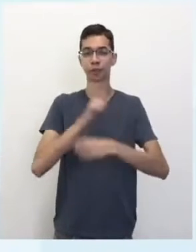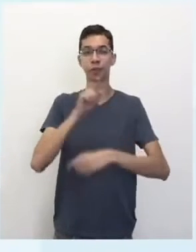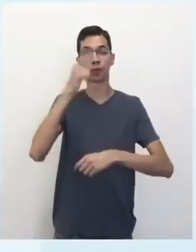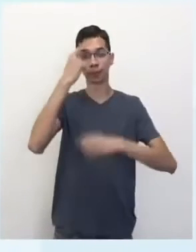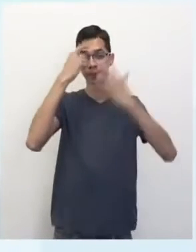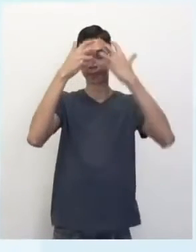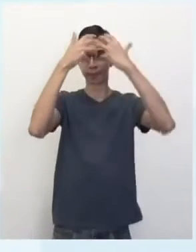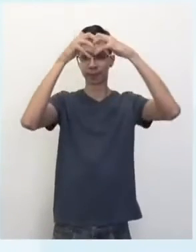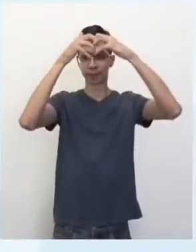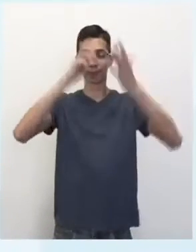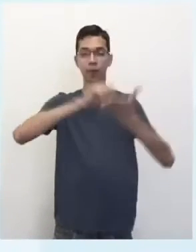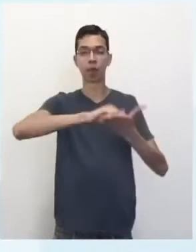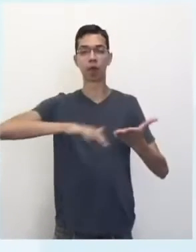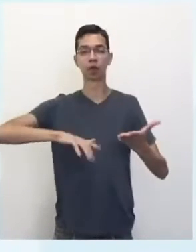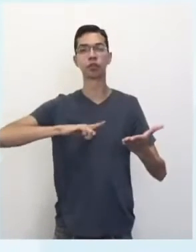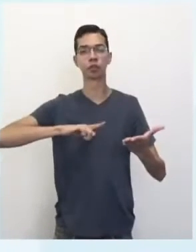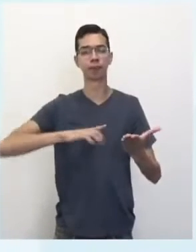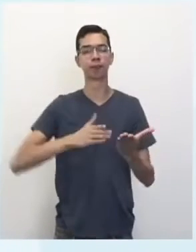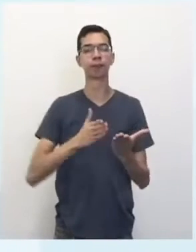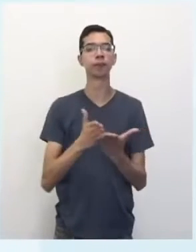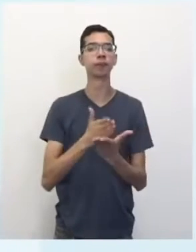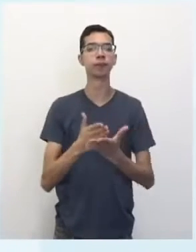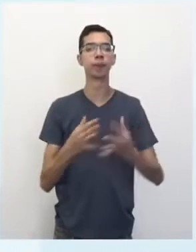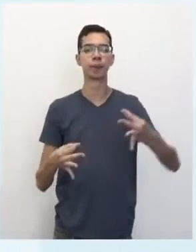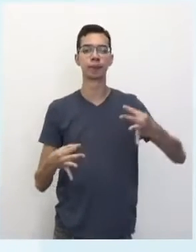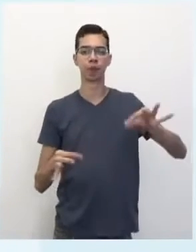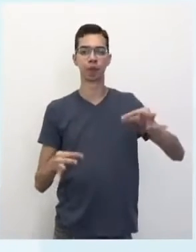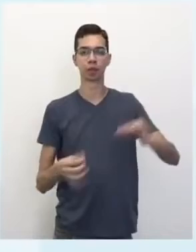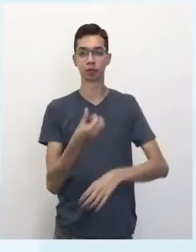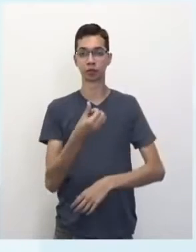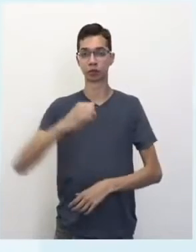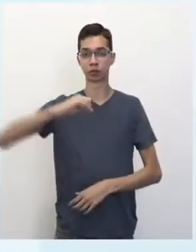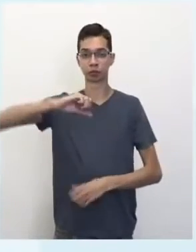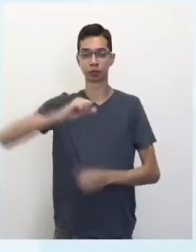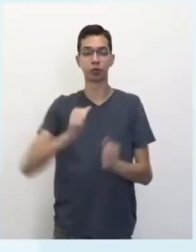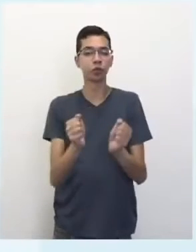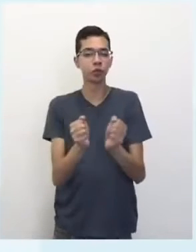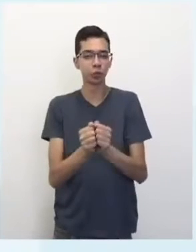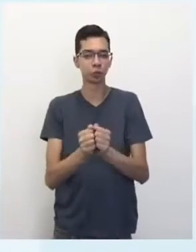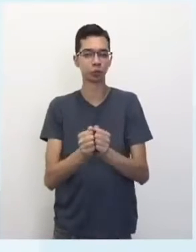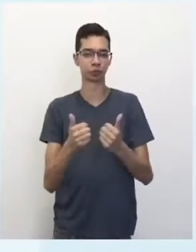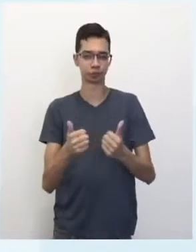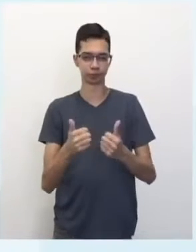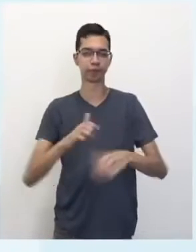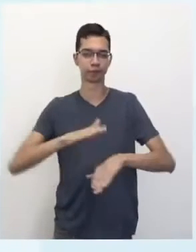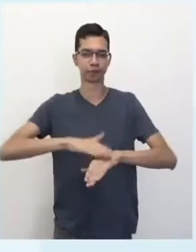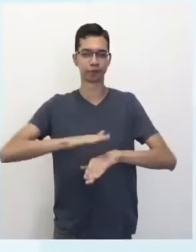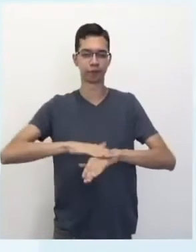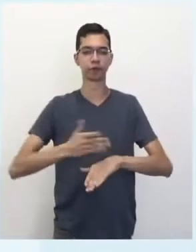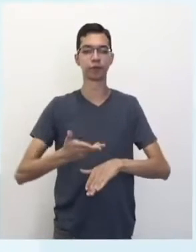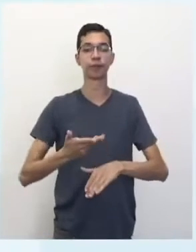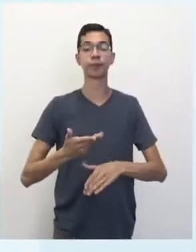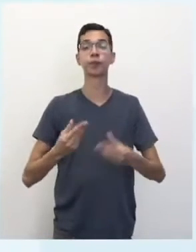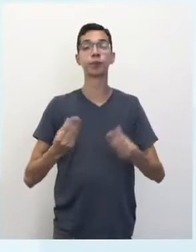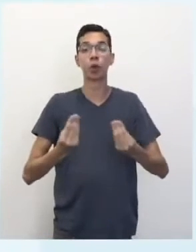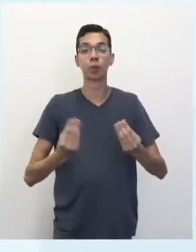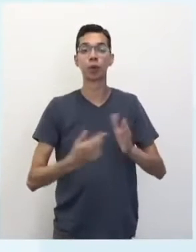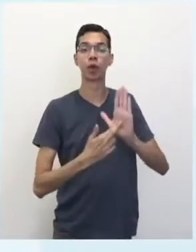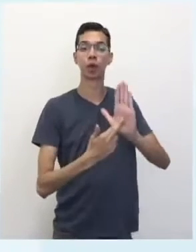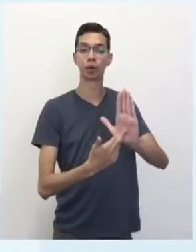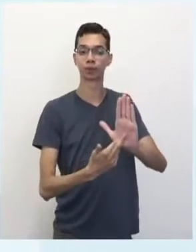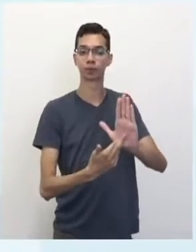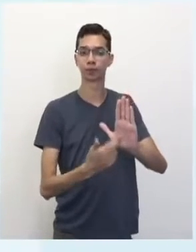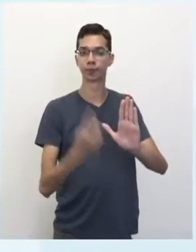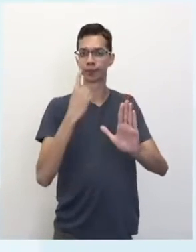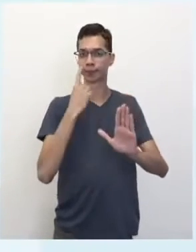Essa atividade está lá na página 69 que eu vou fazer com vocês, tá? Então, a ideia aí é representar esses ângulos. Então, eu